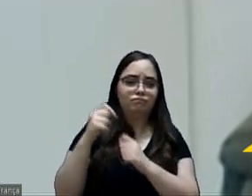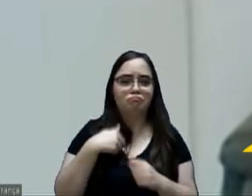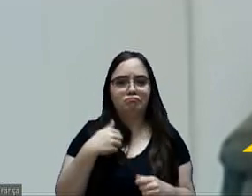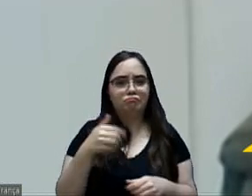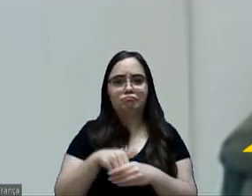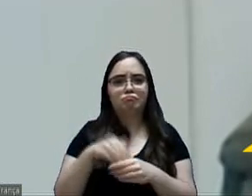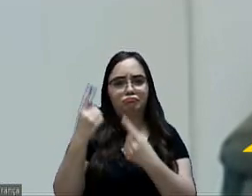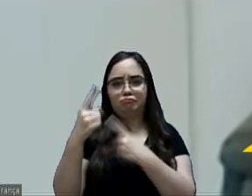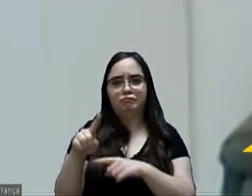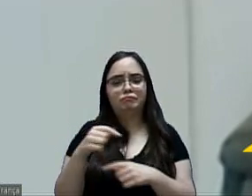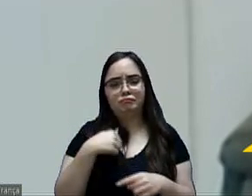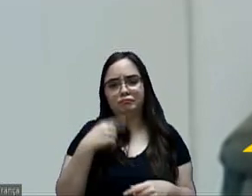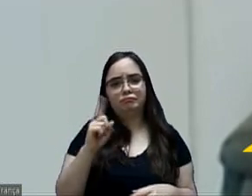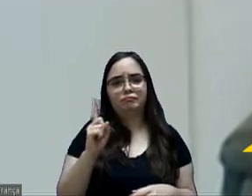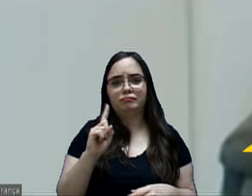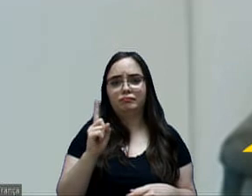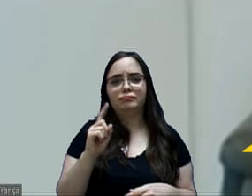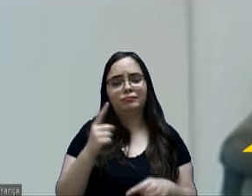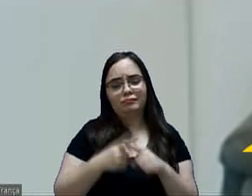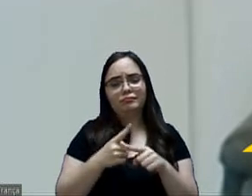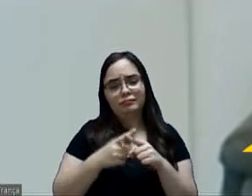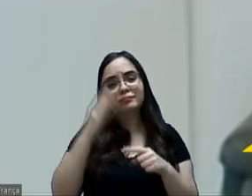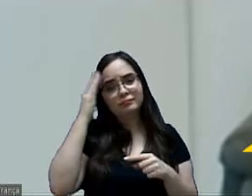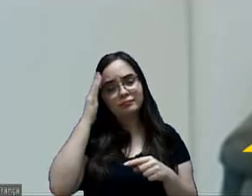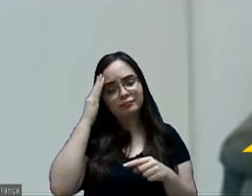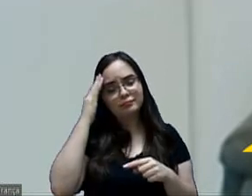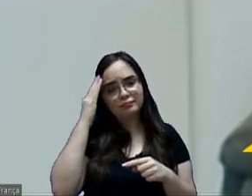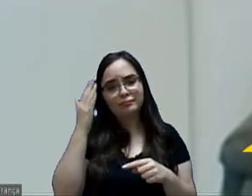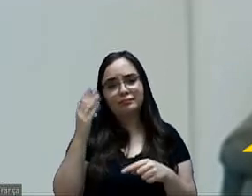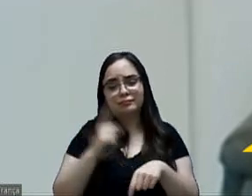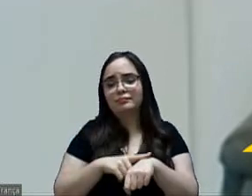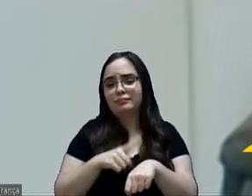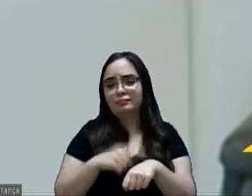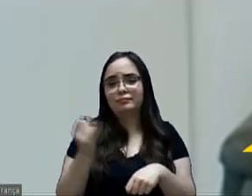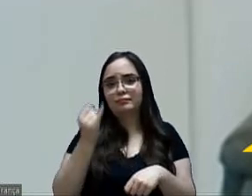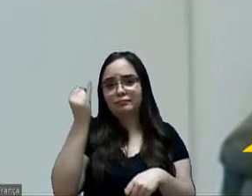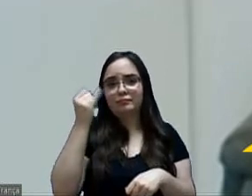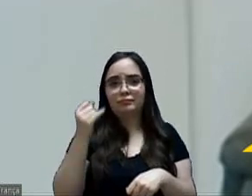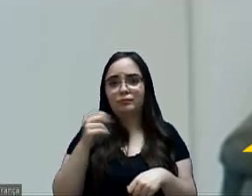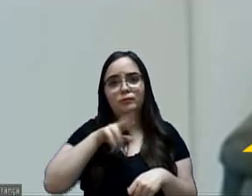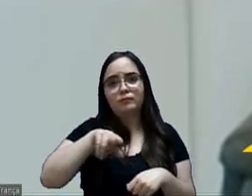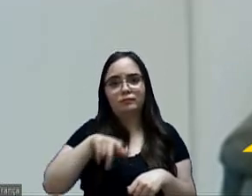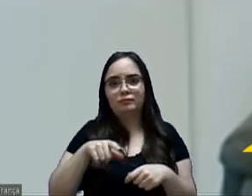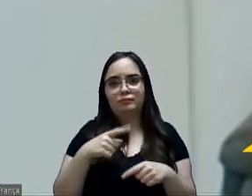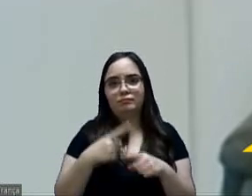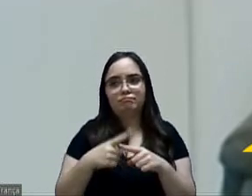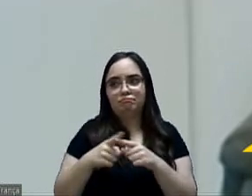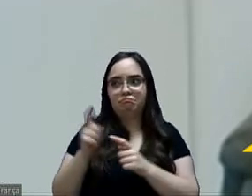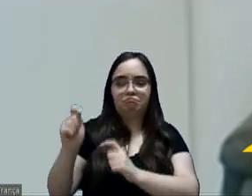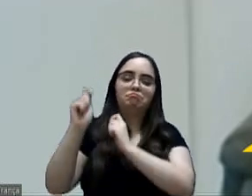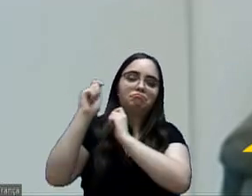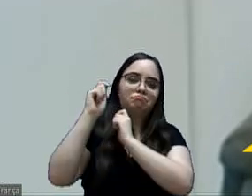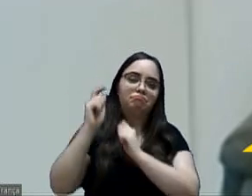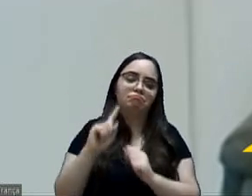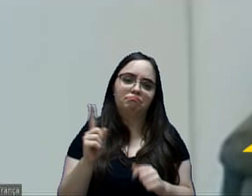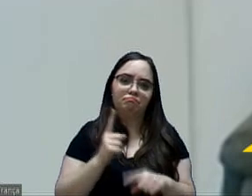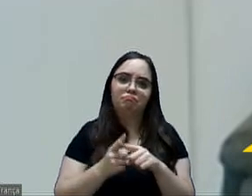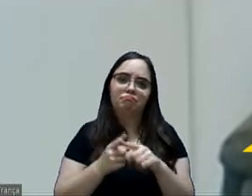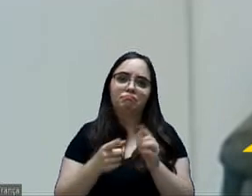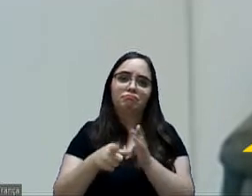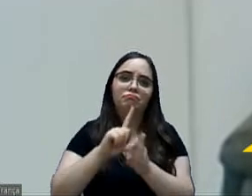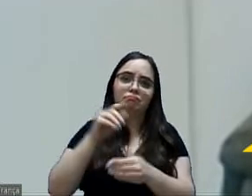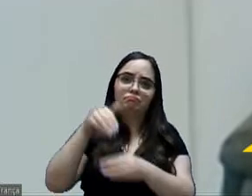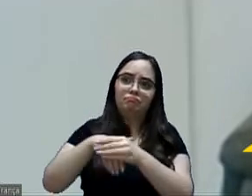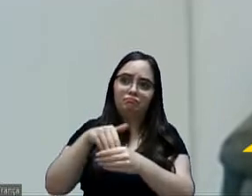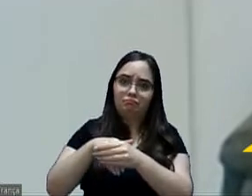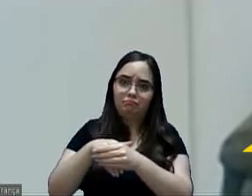não vou votar contra, porque eu entendo que o momento é oportuno, é necessário. Mas não é por causa de pressão sua. Porque até antes da eleição você falava um monte de mal